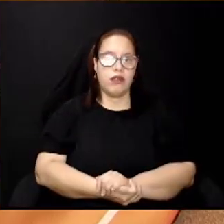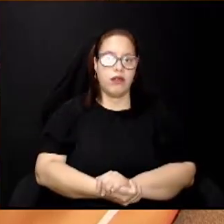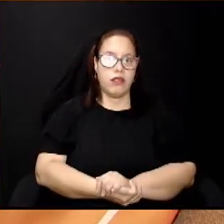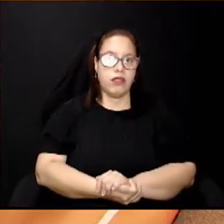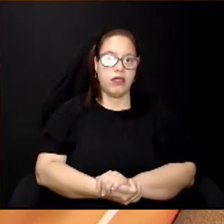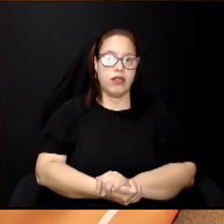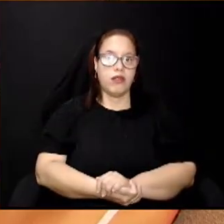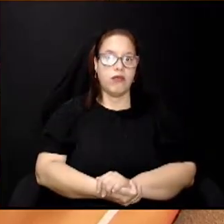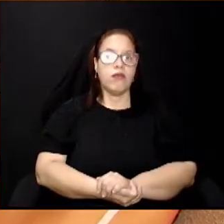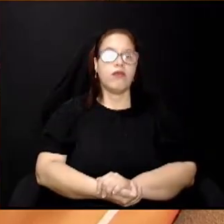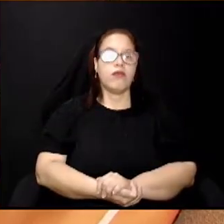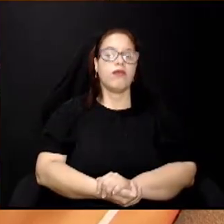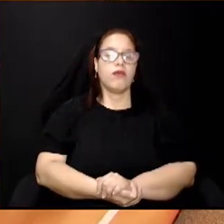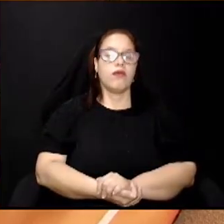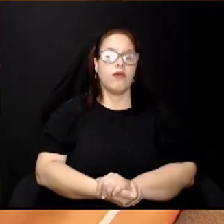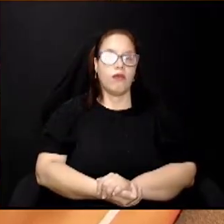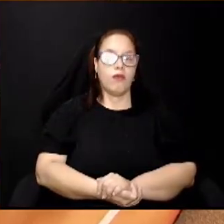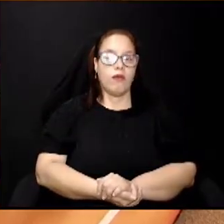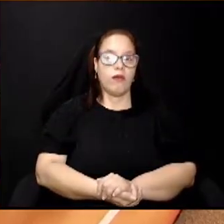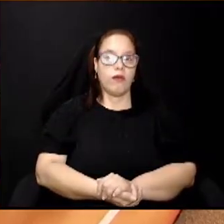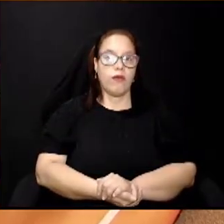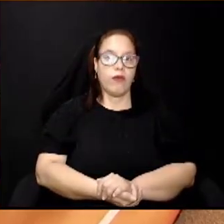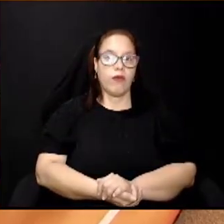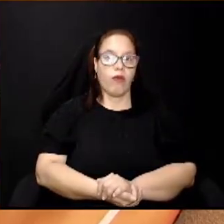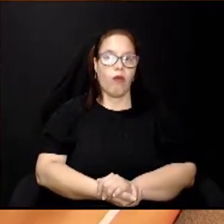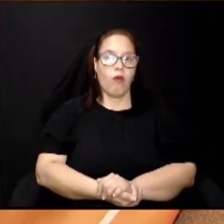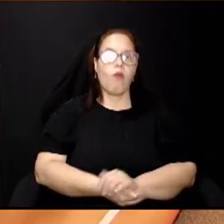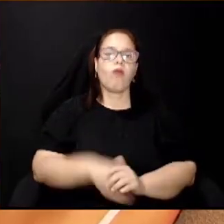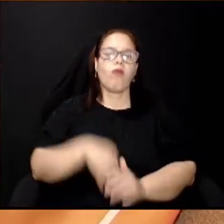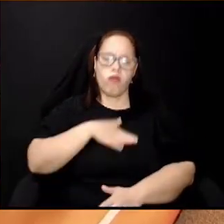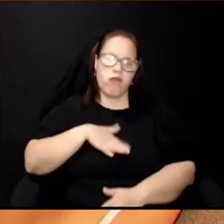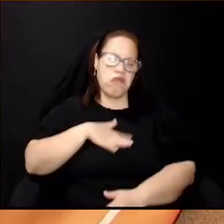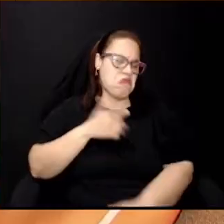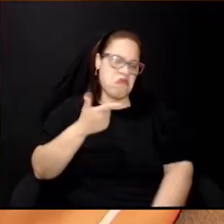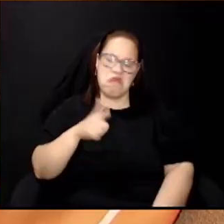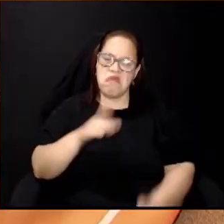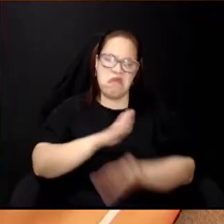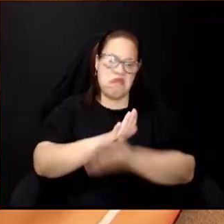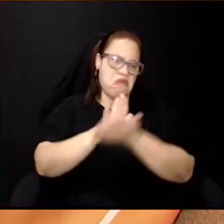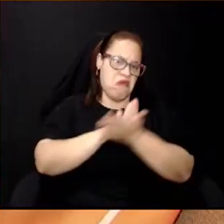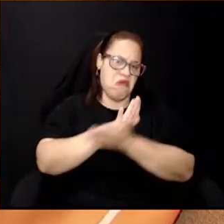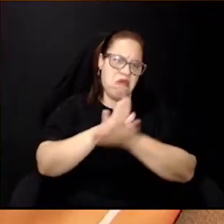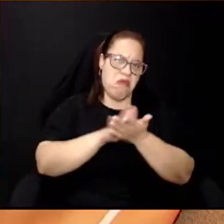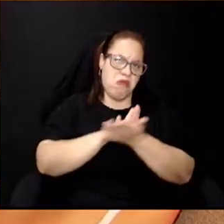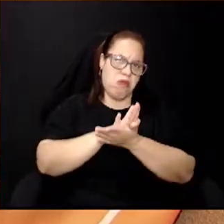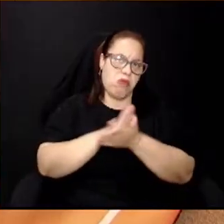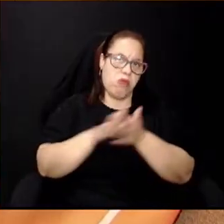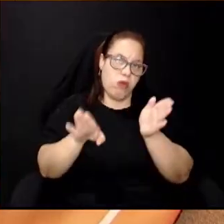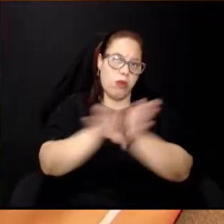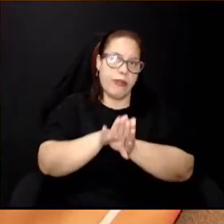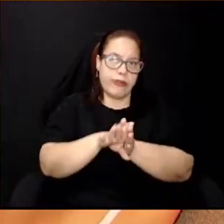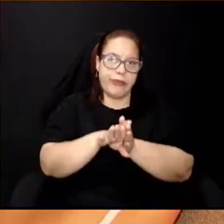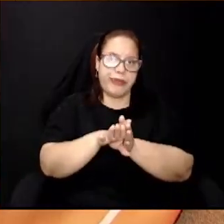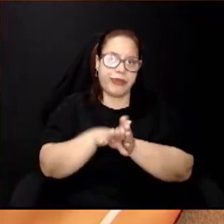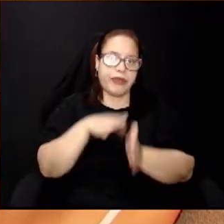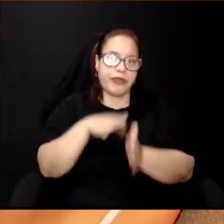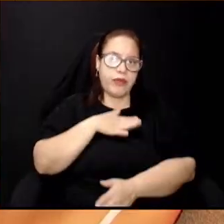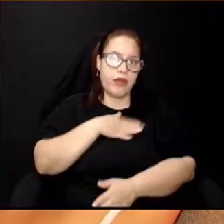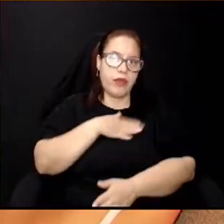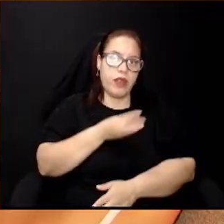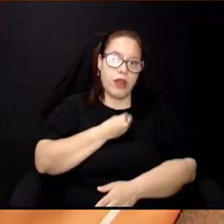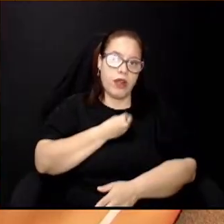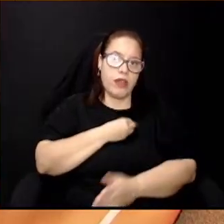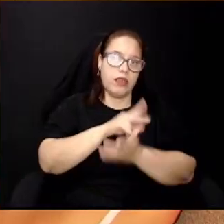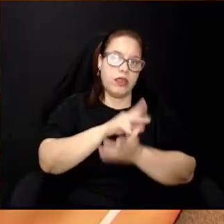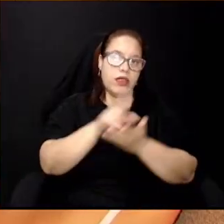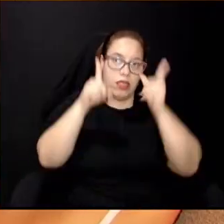Então eu gostaria que eles não tivessem vindo, né, passando por tantos